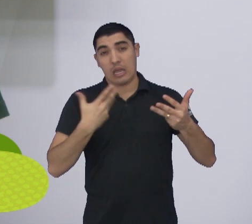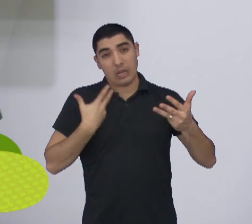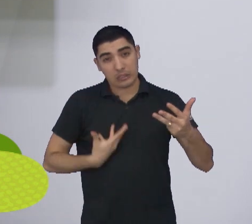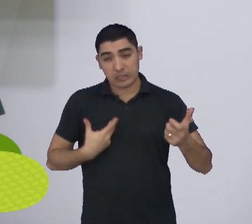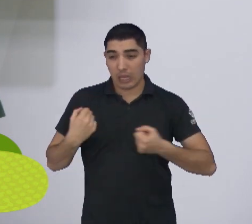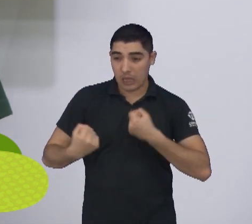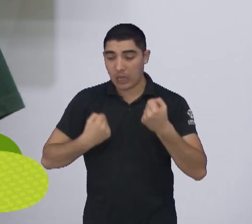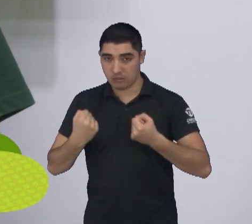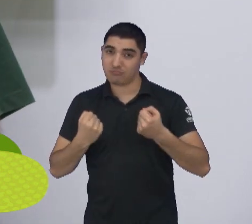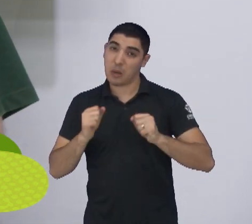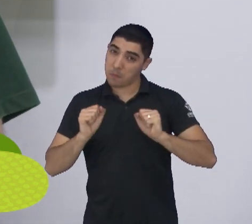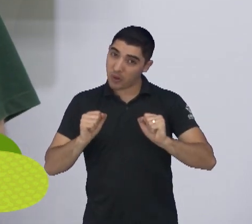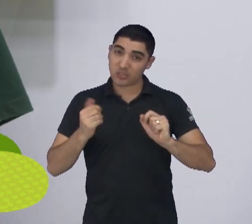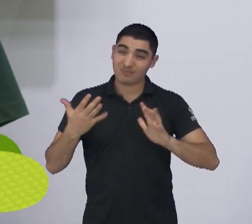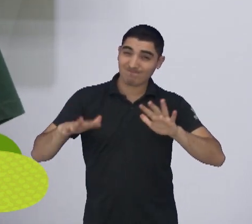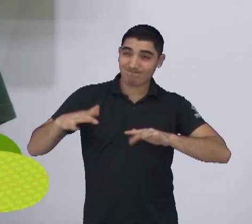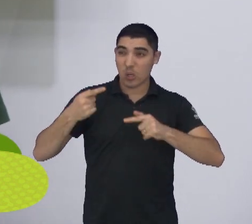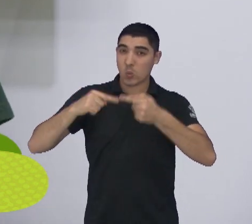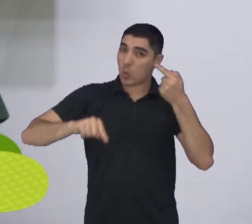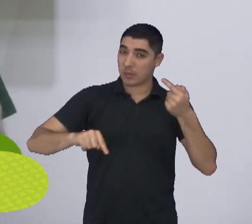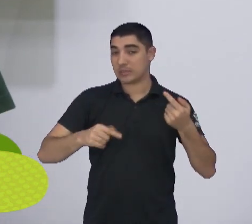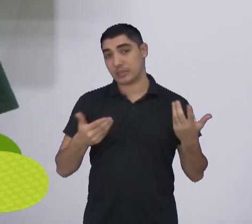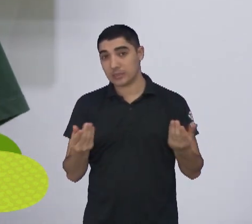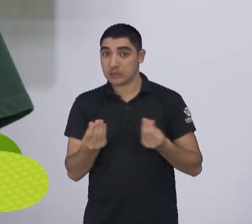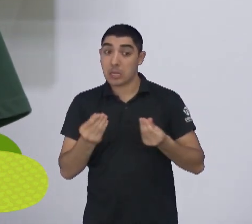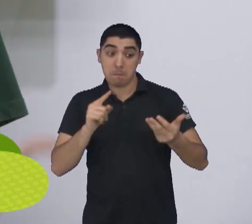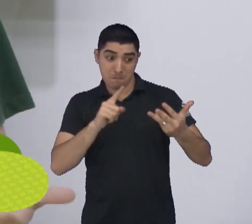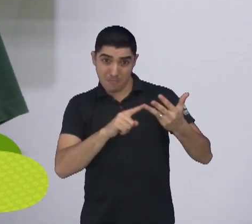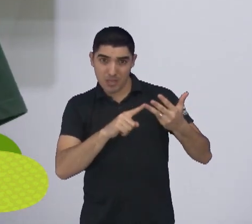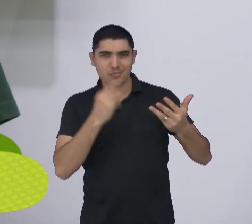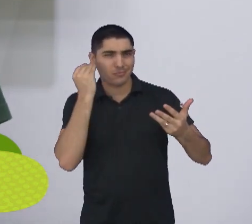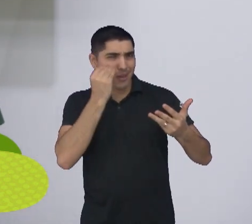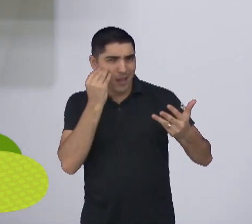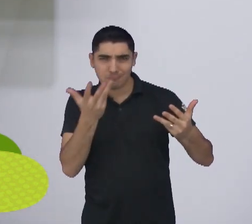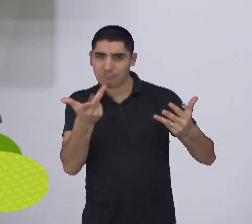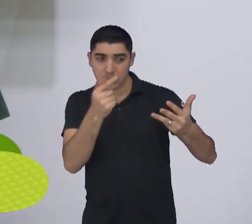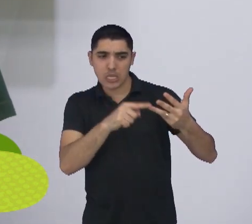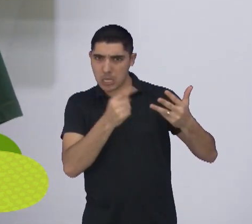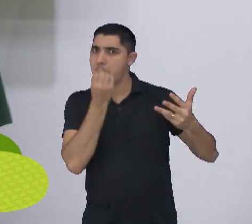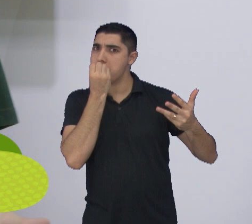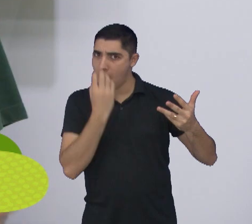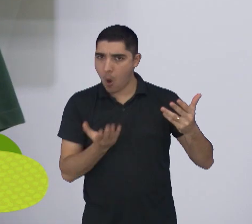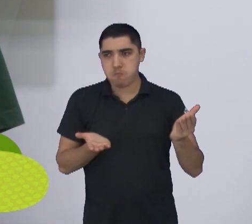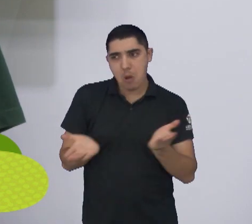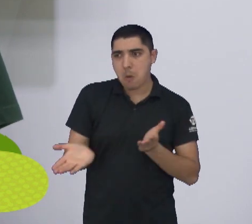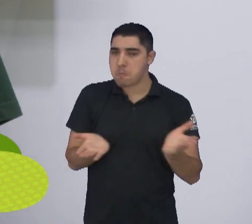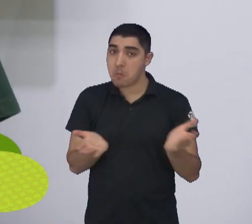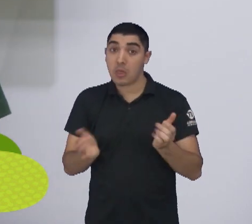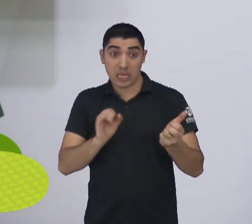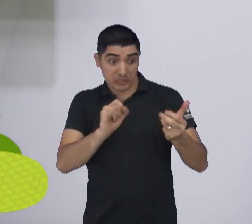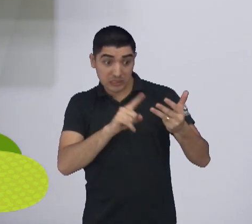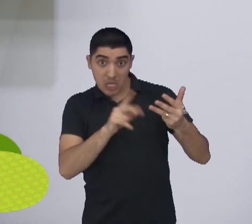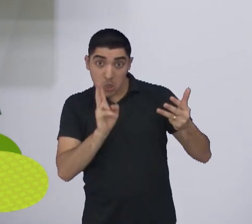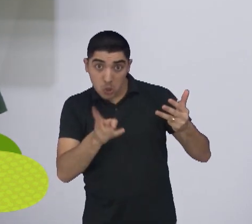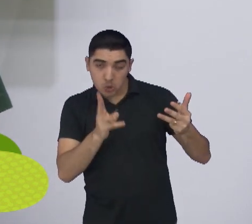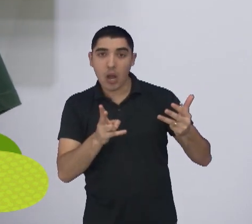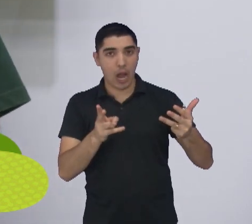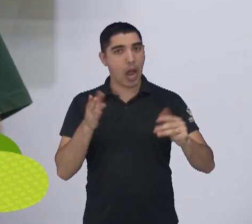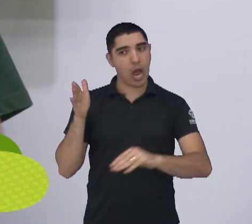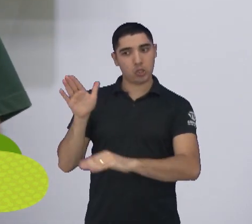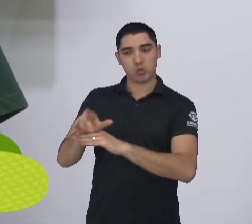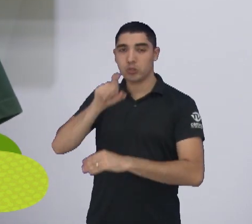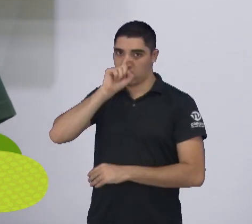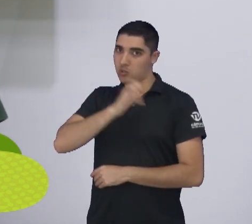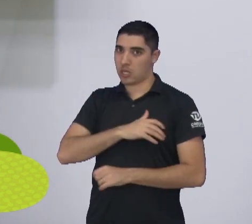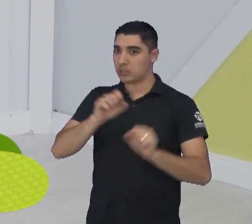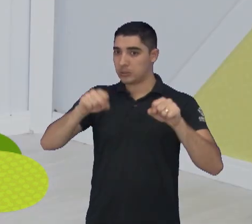diferente, talvez a idade pese um pouco contra, mas ele é um cara experiente, muito bom jogador, né? Então, se ficar também, pode ser uma grande peça aí no elenco